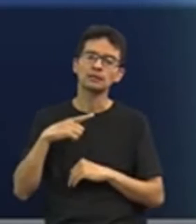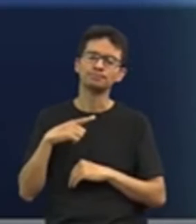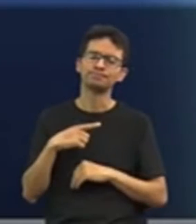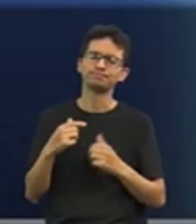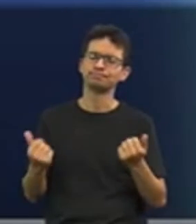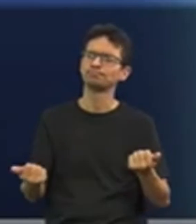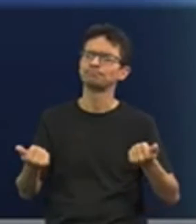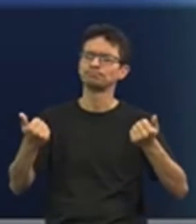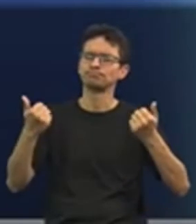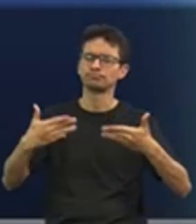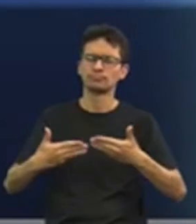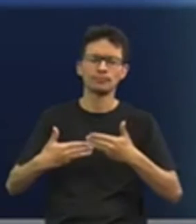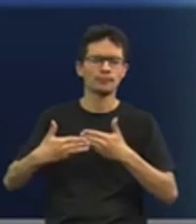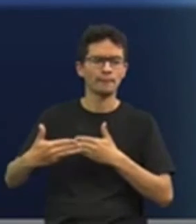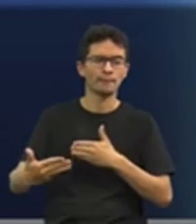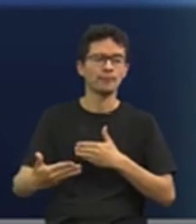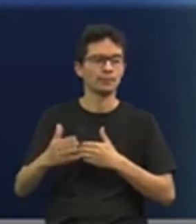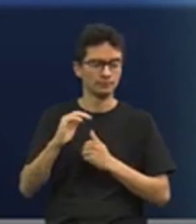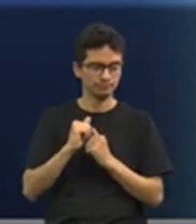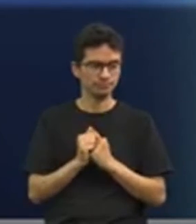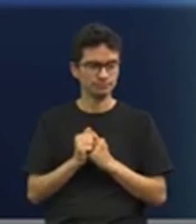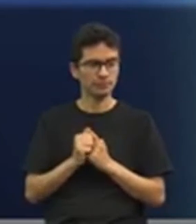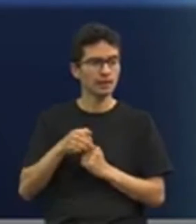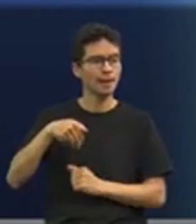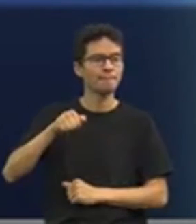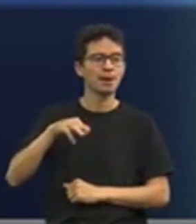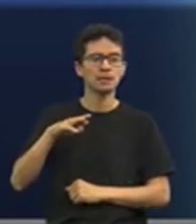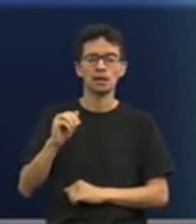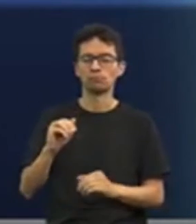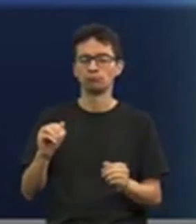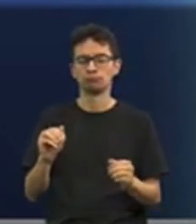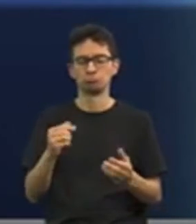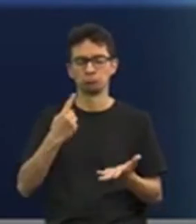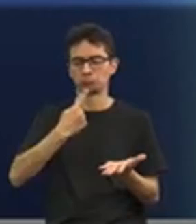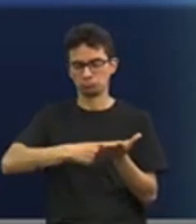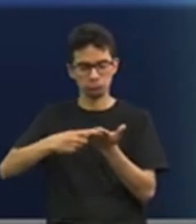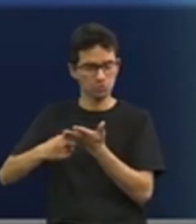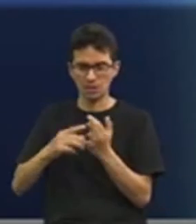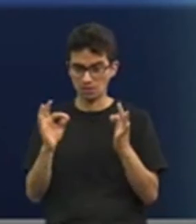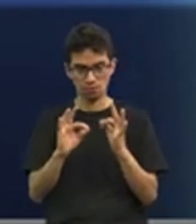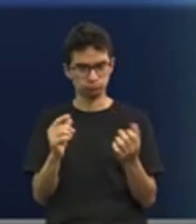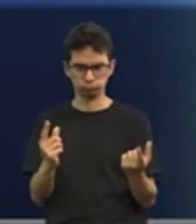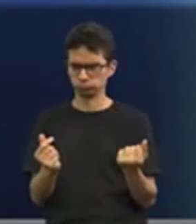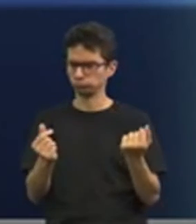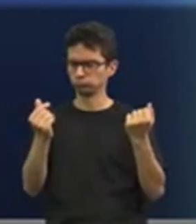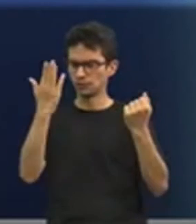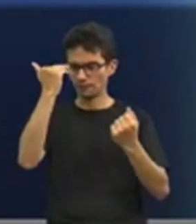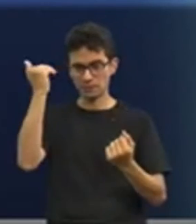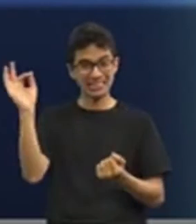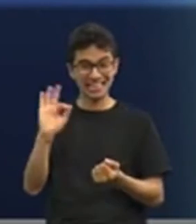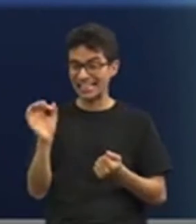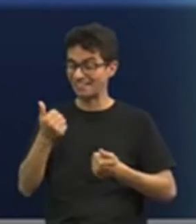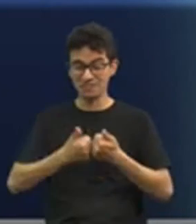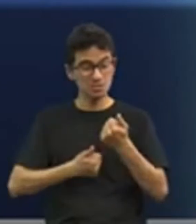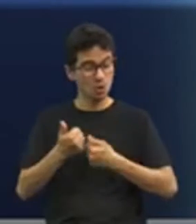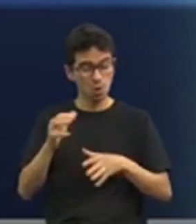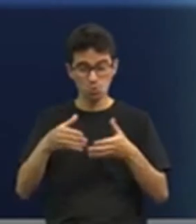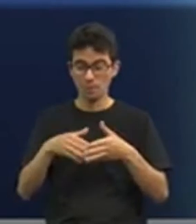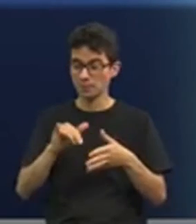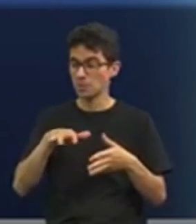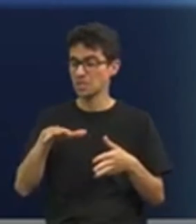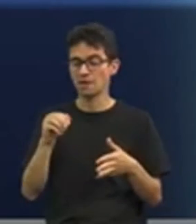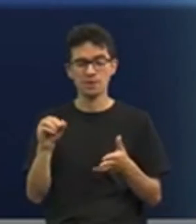passagem aqui mais para baixo que ele fala assim Marta não fechou Patrocínio com nenhuma das gigantes do mercado esportivo não